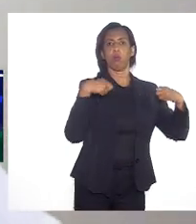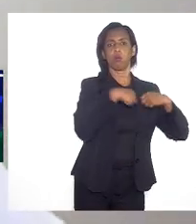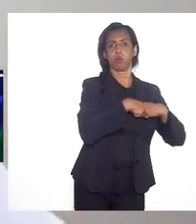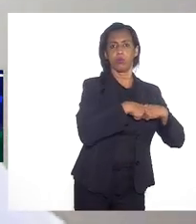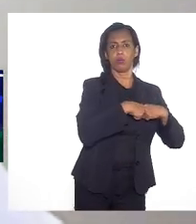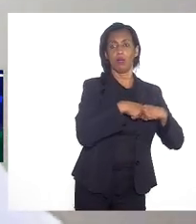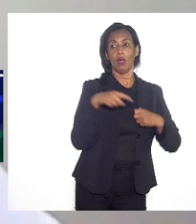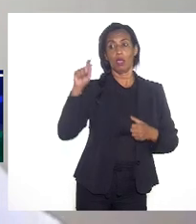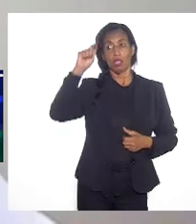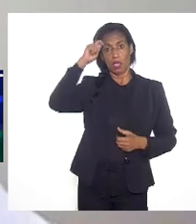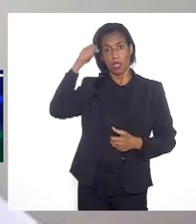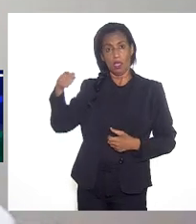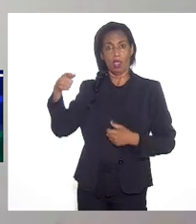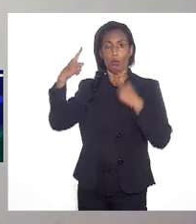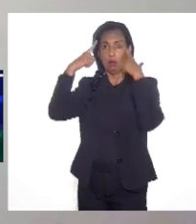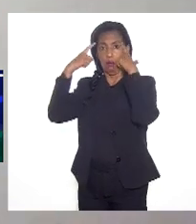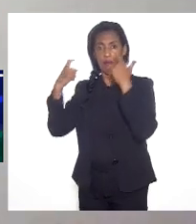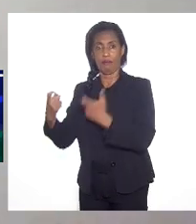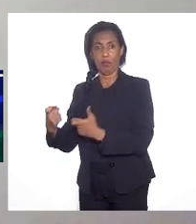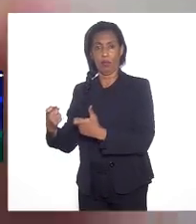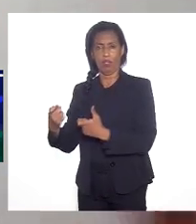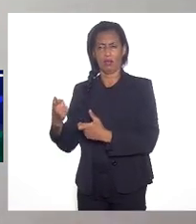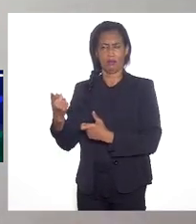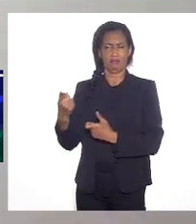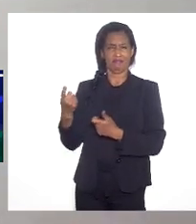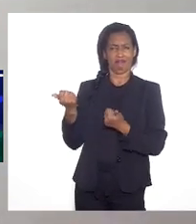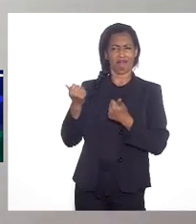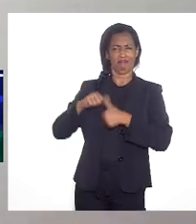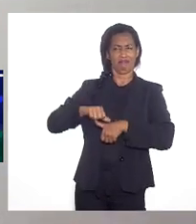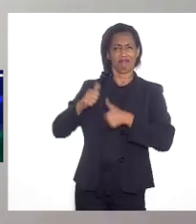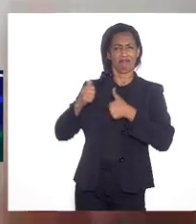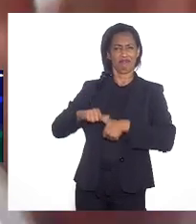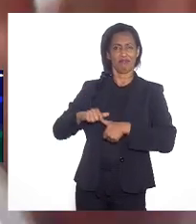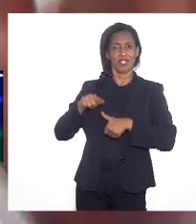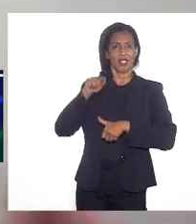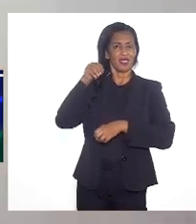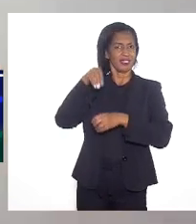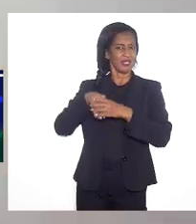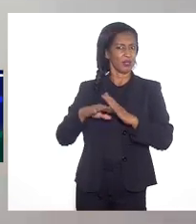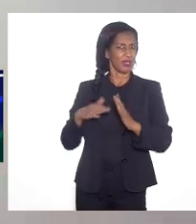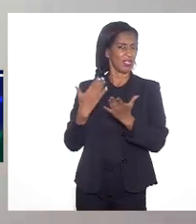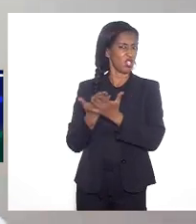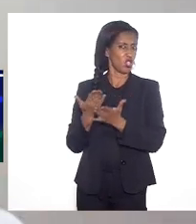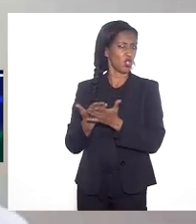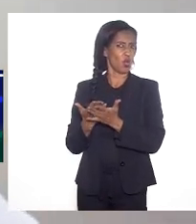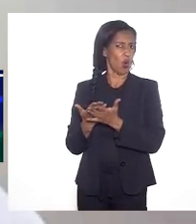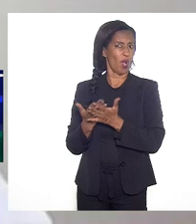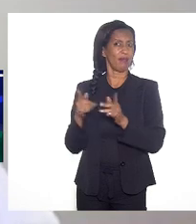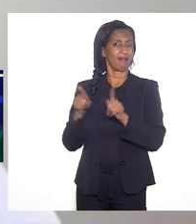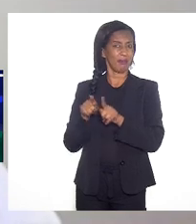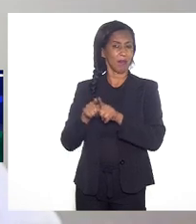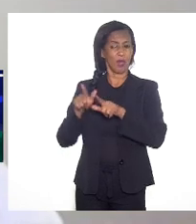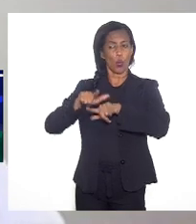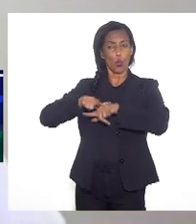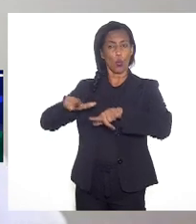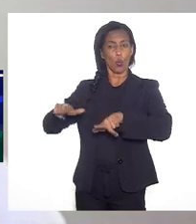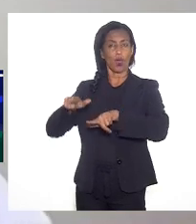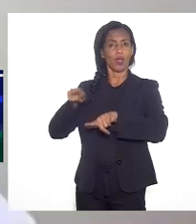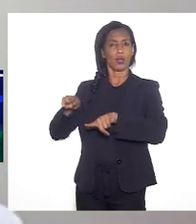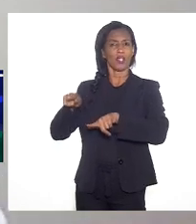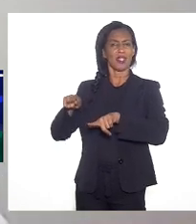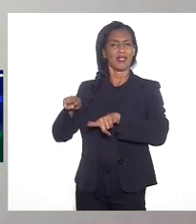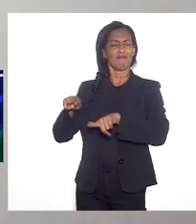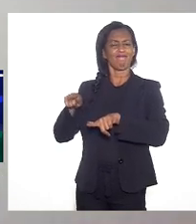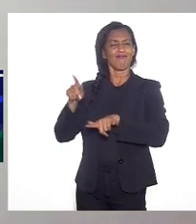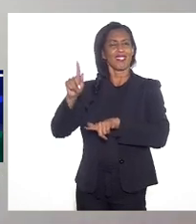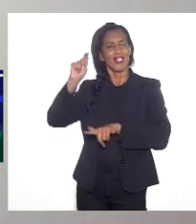violência. Quando a gente analisa a evasão escolar, a realidade do jovem negro é sempre pior. Quando a